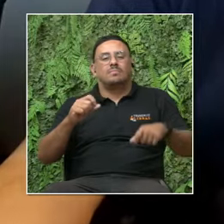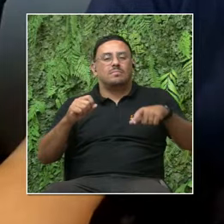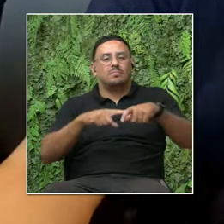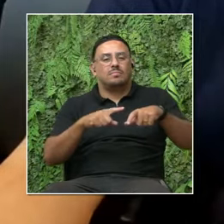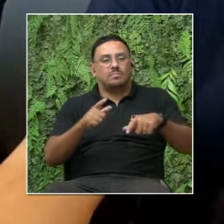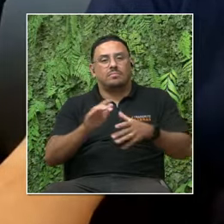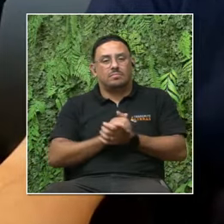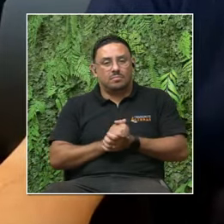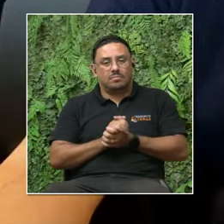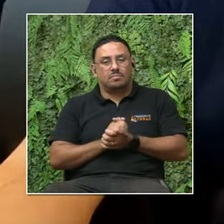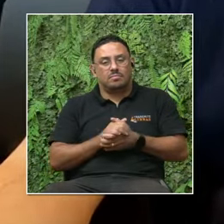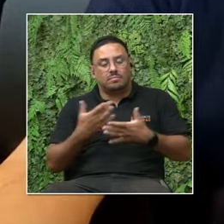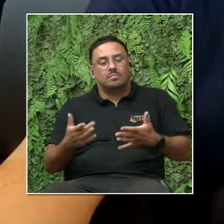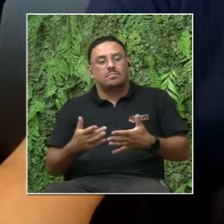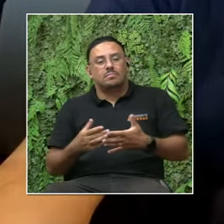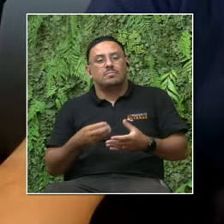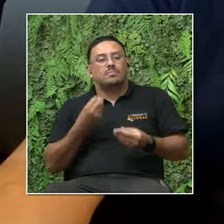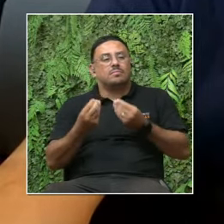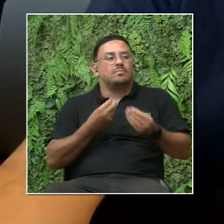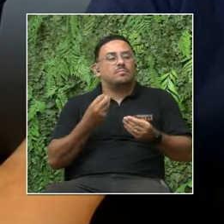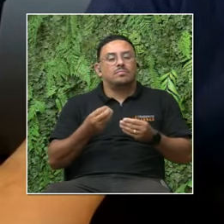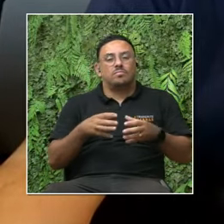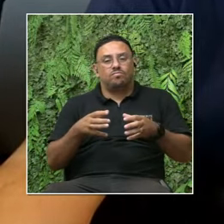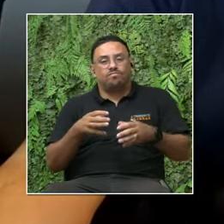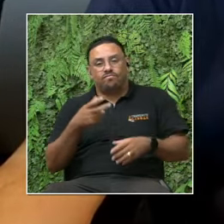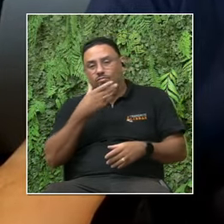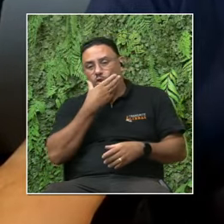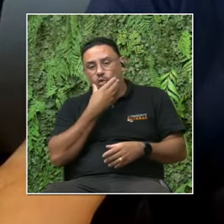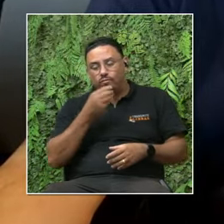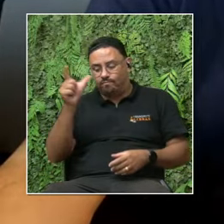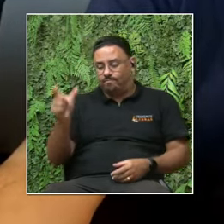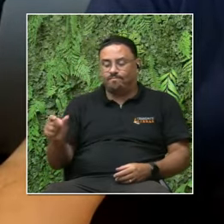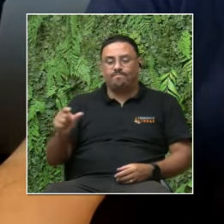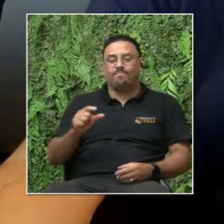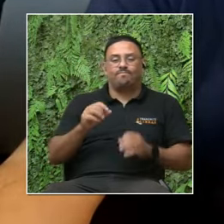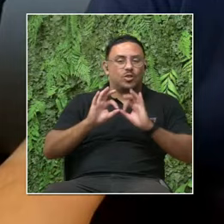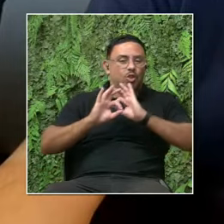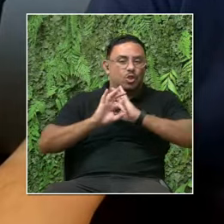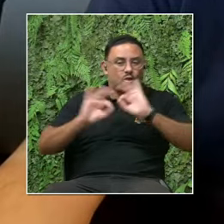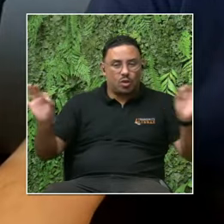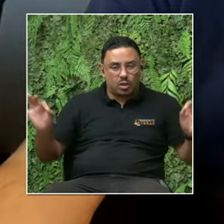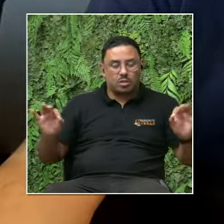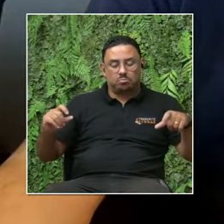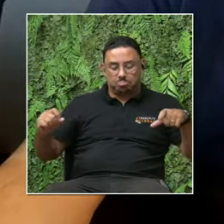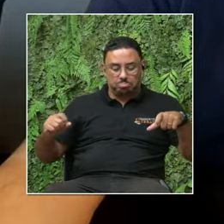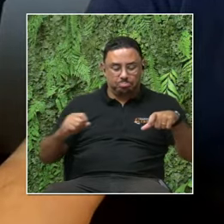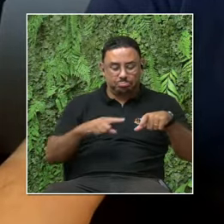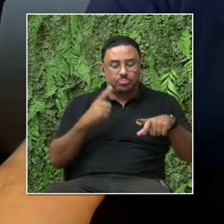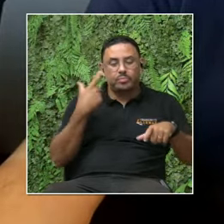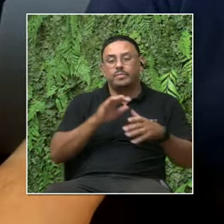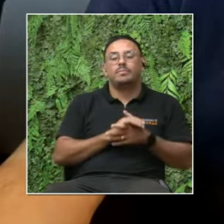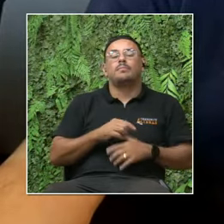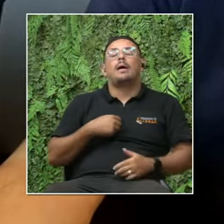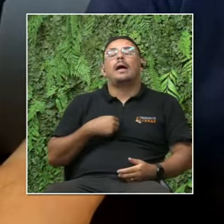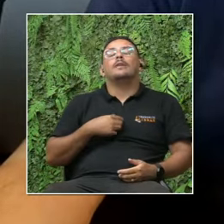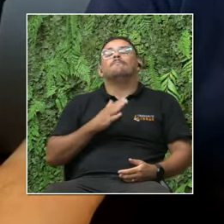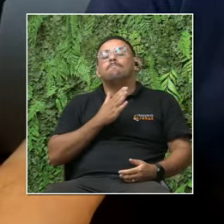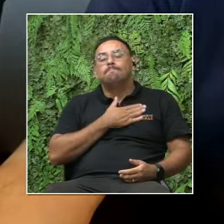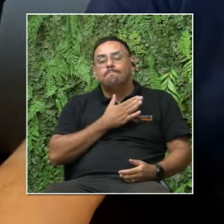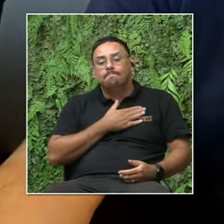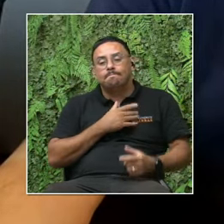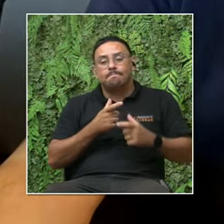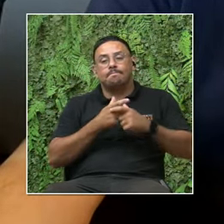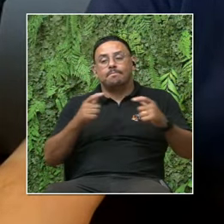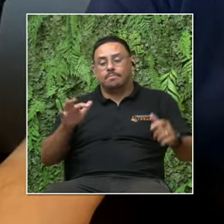ele cheira Gol assim era um cara Tecnicamente brilhante para mim dentro da área tinha um poder de finalização alto mas para mim o